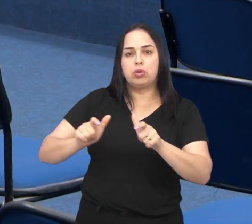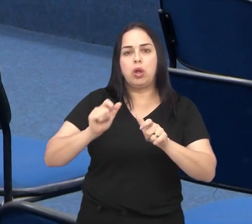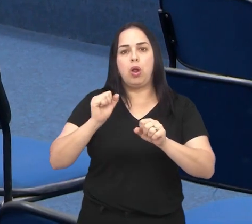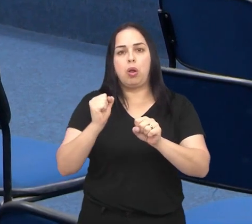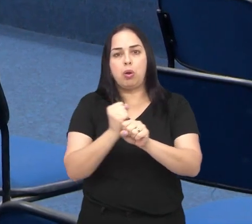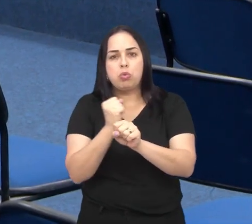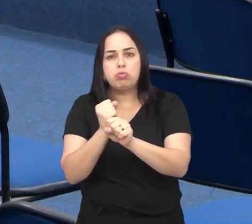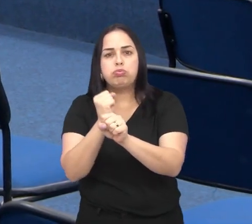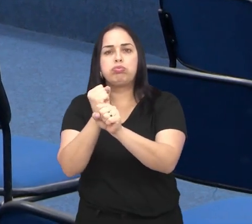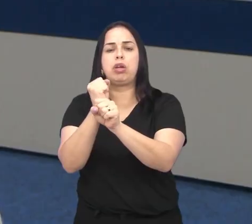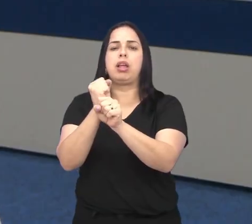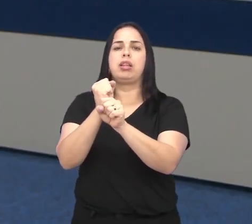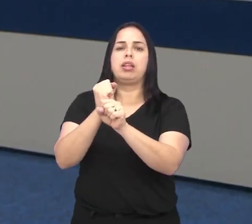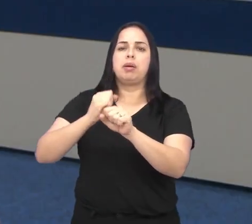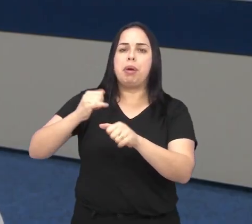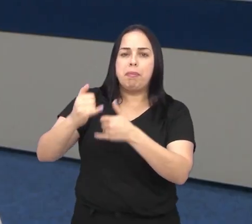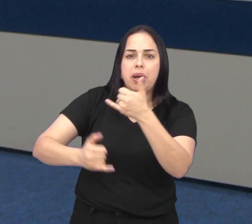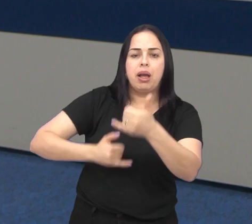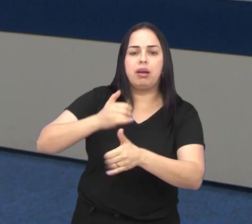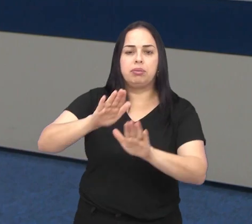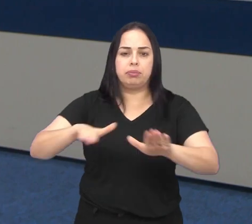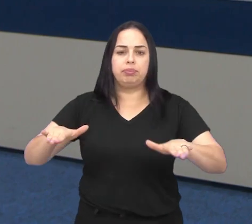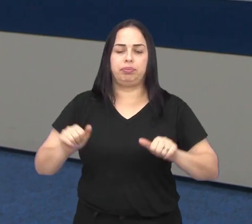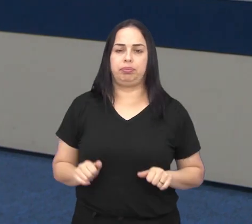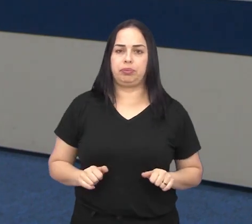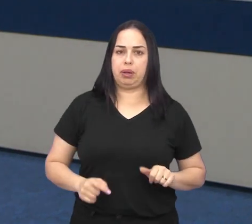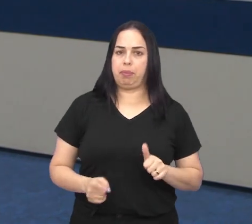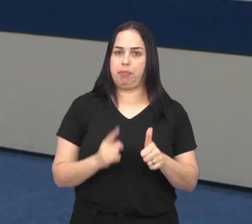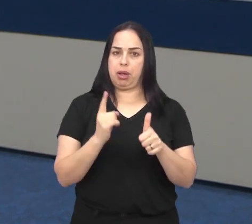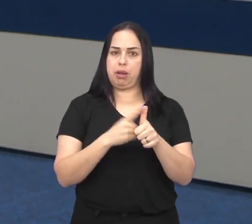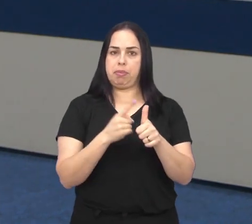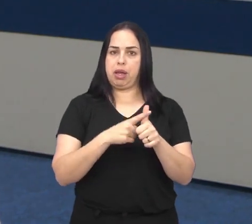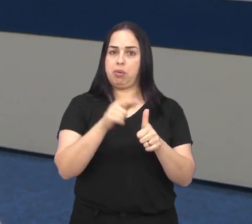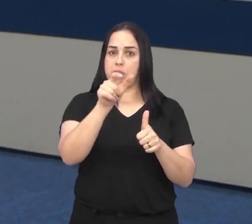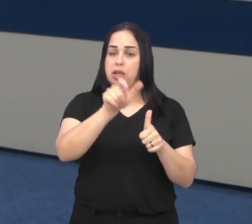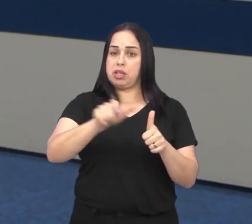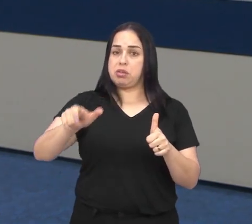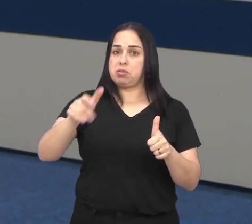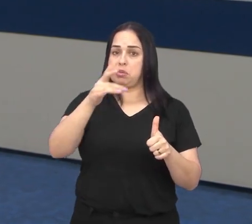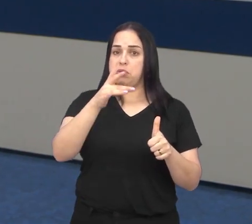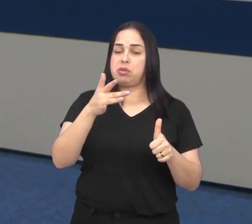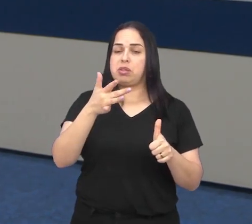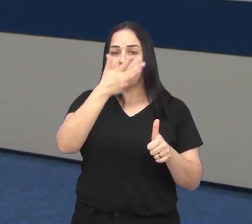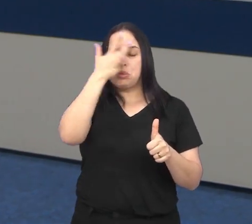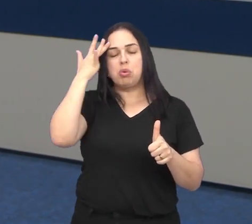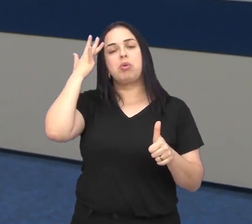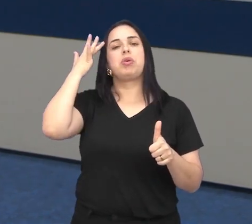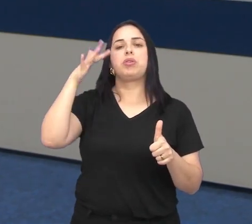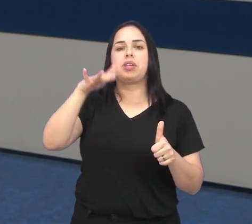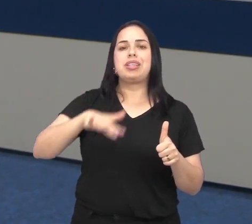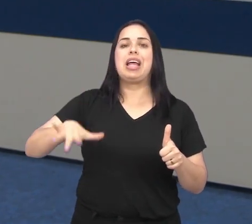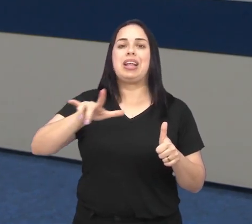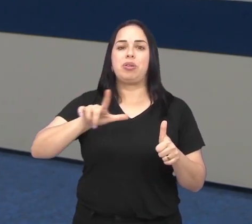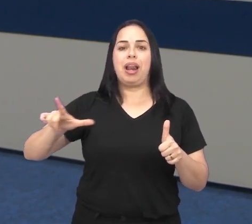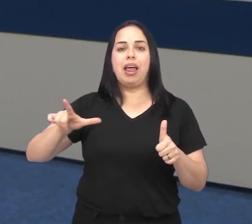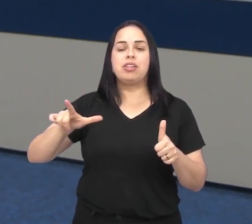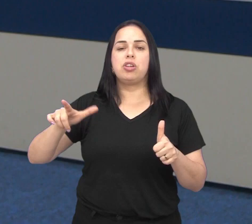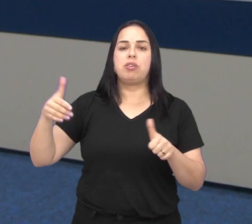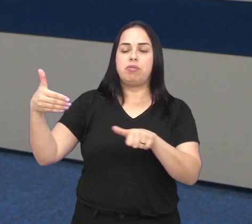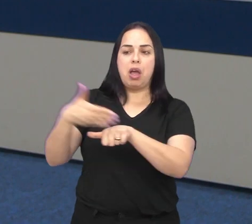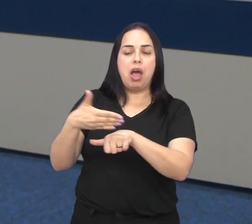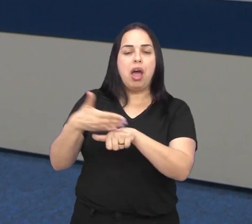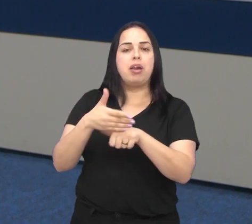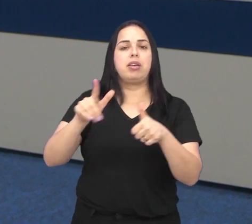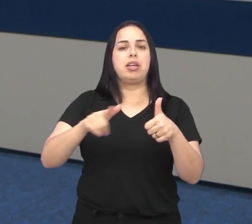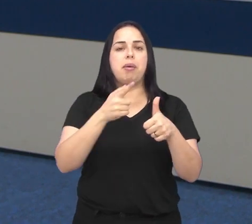lazer, dentre outros. Primeiro foi a regularização de bairros, vários moradores do Majestic da região